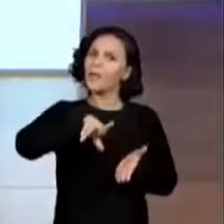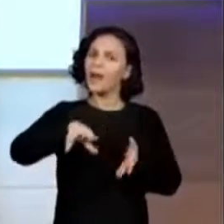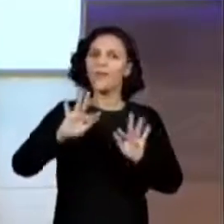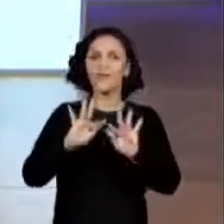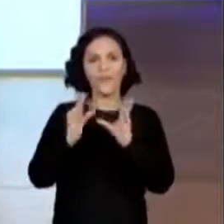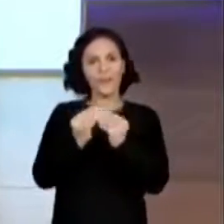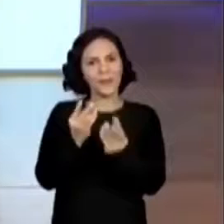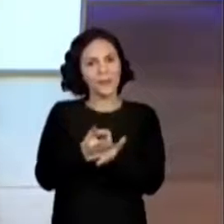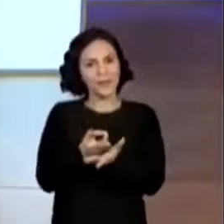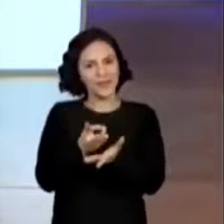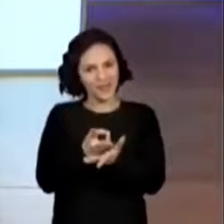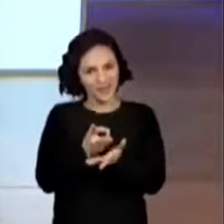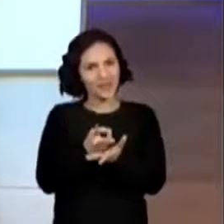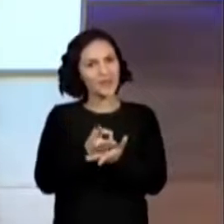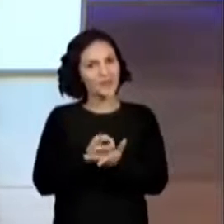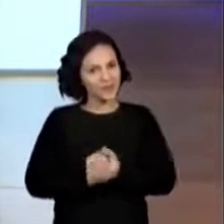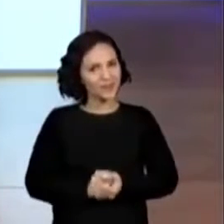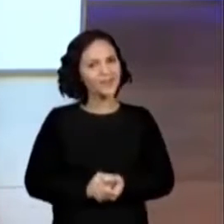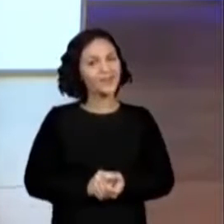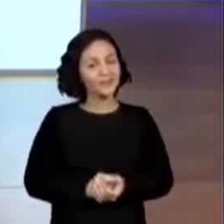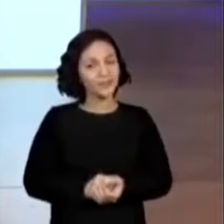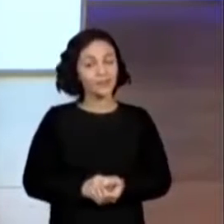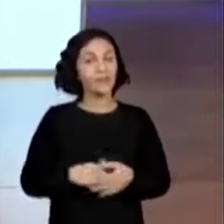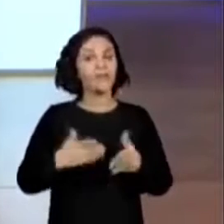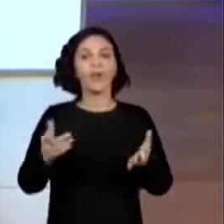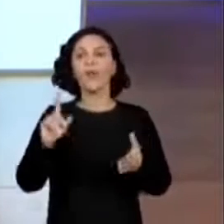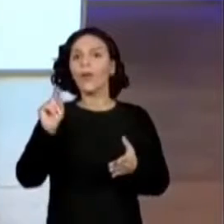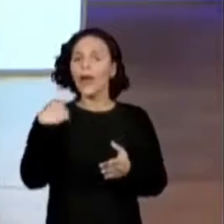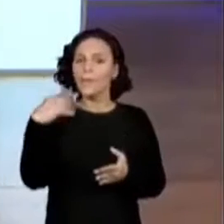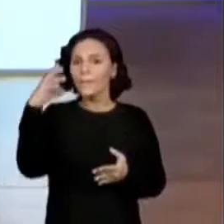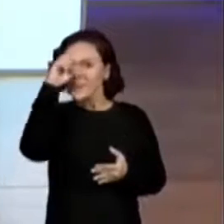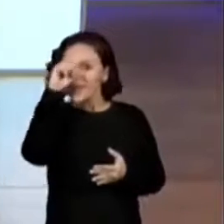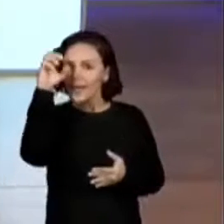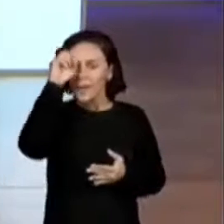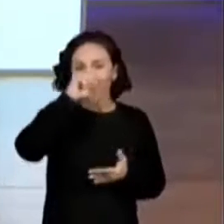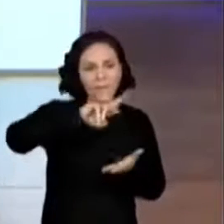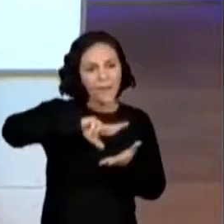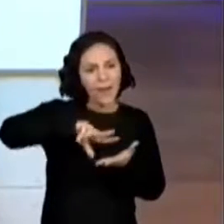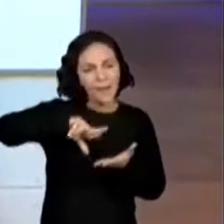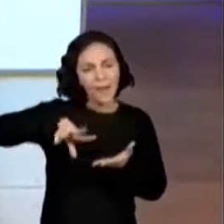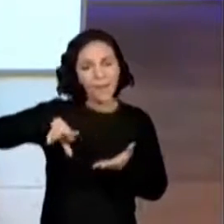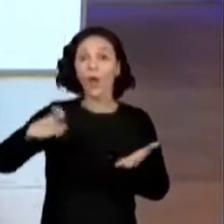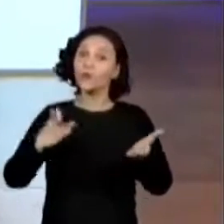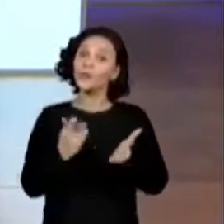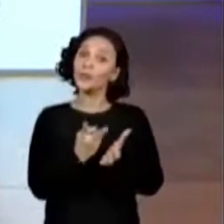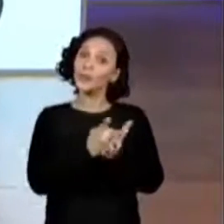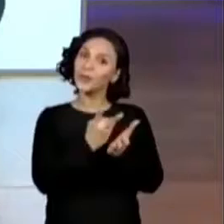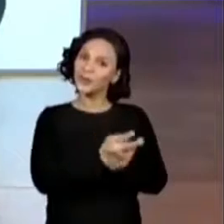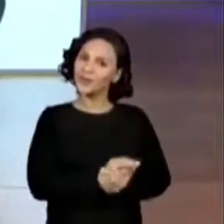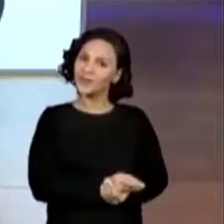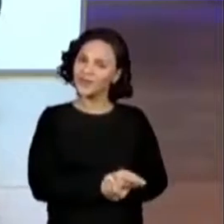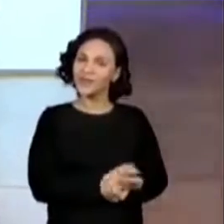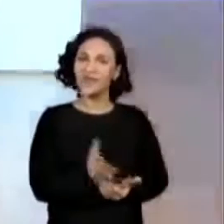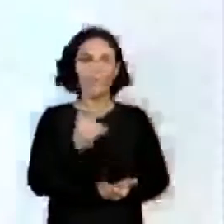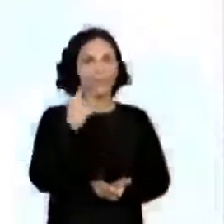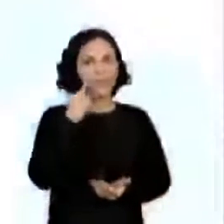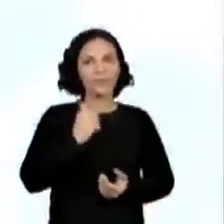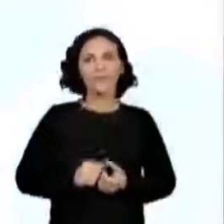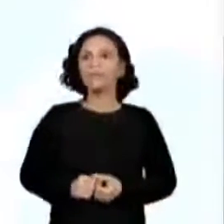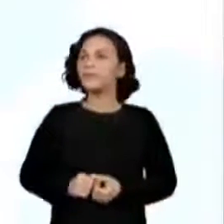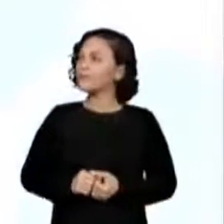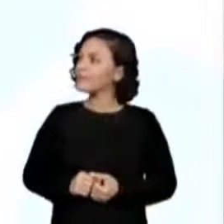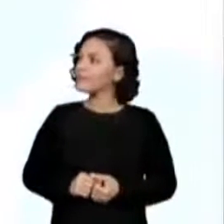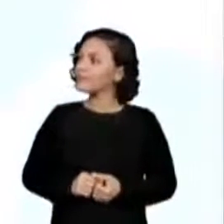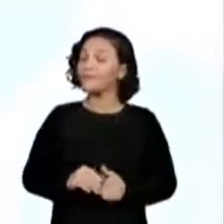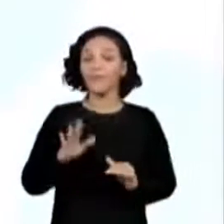muita coisa com relação a essa família e nós só fomos aprendendo. E a gente vai continuar aqui hoje. Então, ó, ao